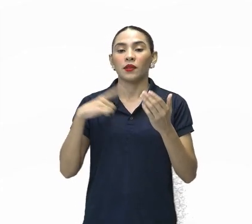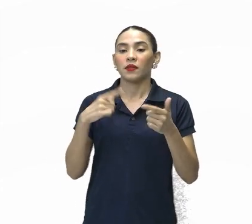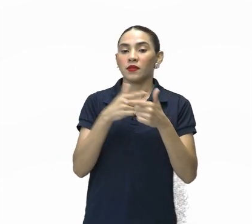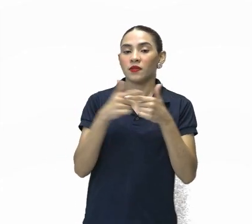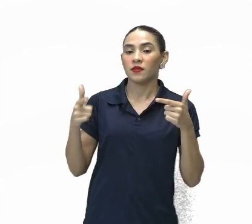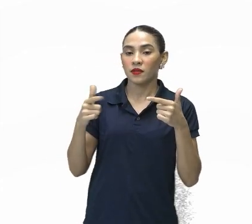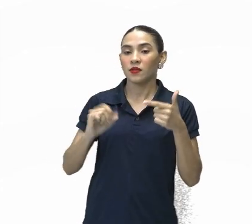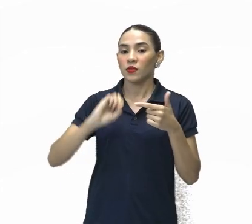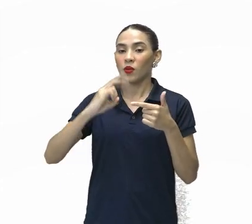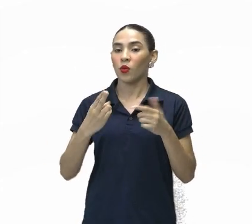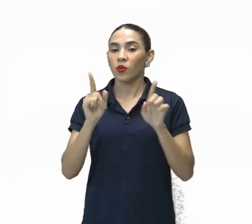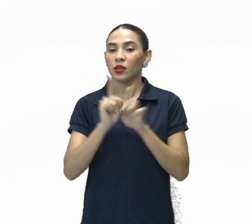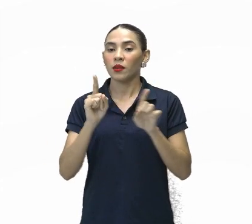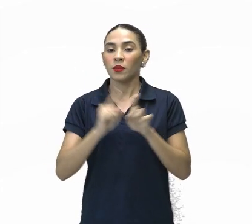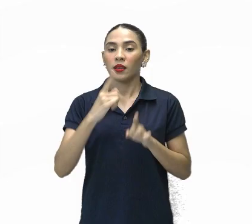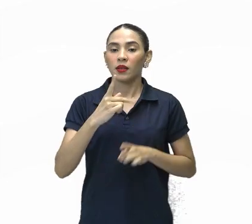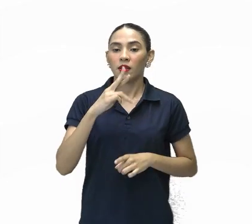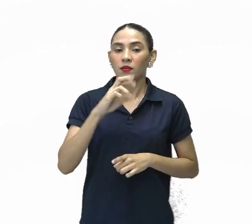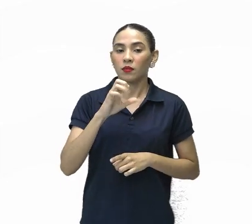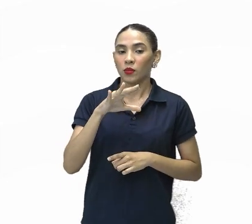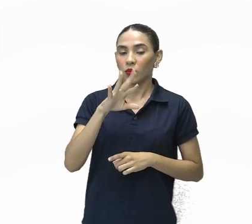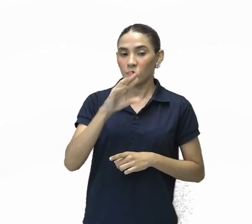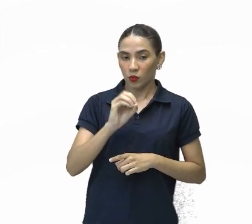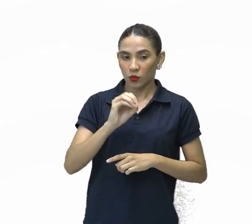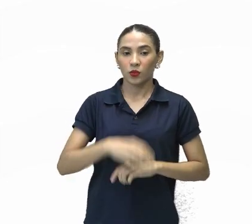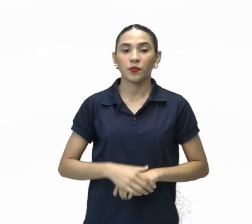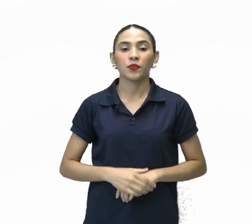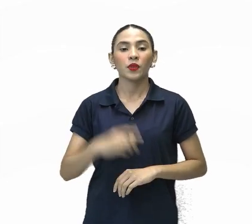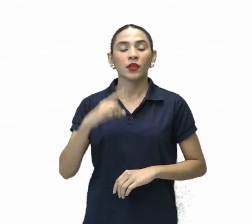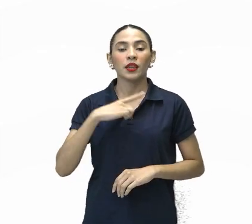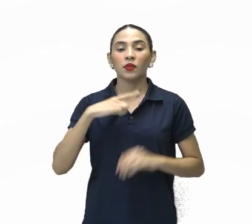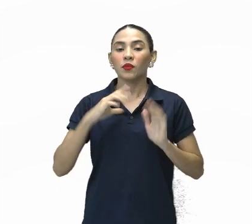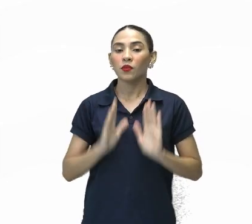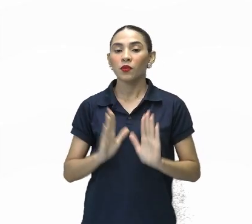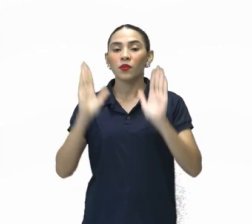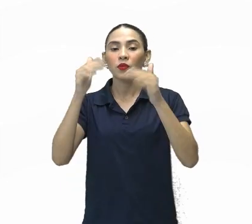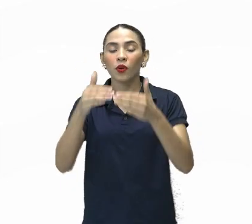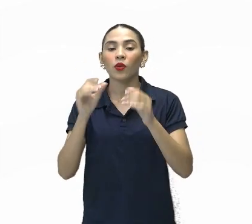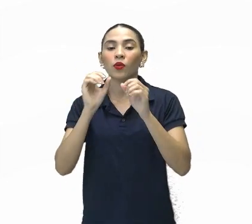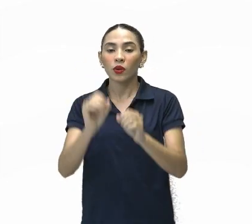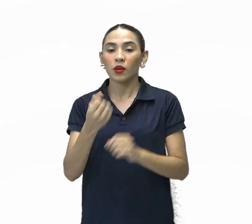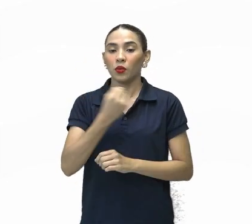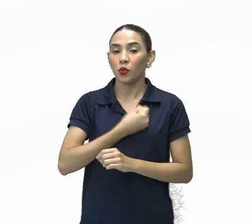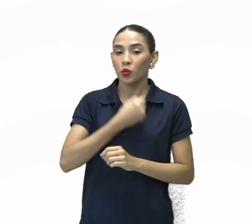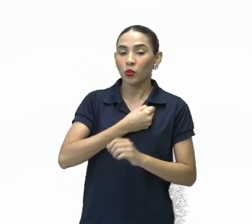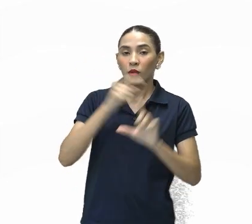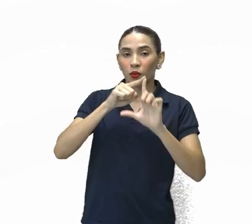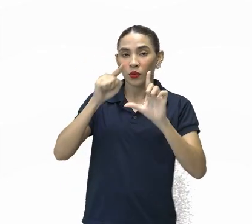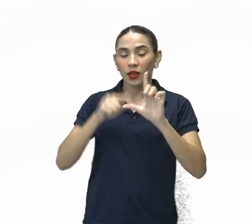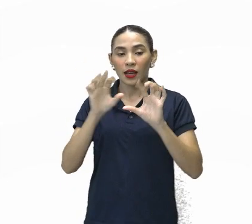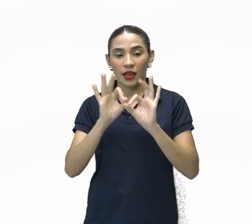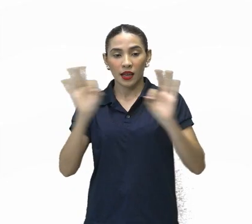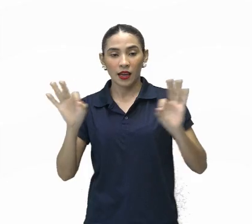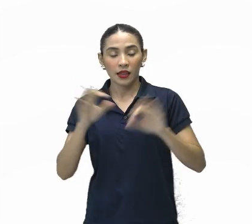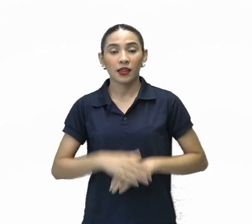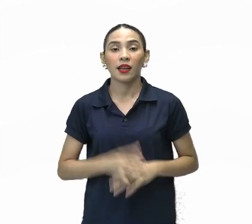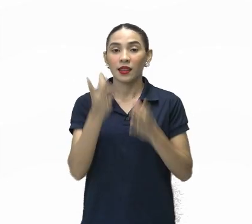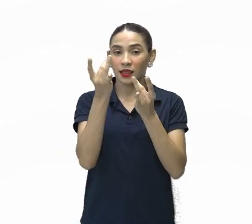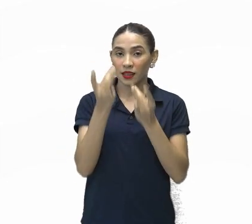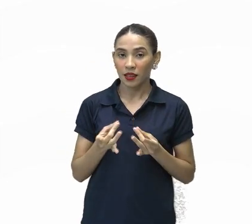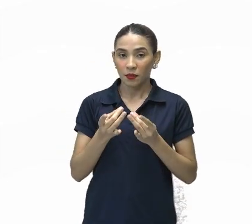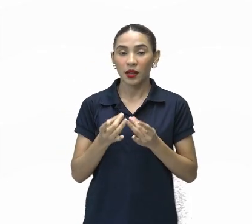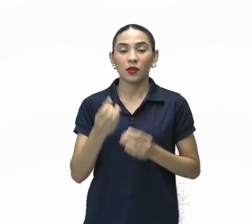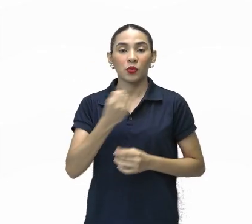razão ou pelo produto de outras, com ênfase no coeficiente angular de reta.